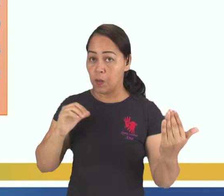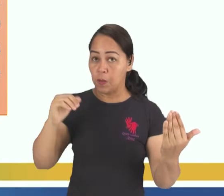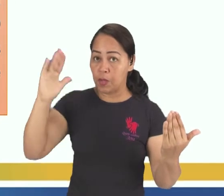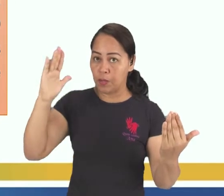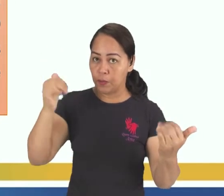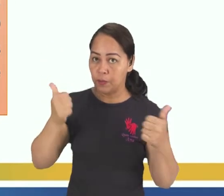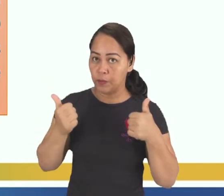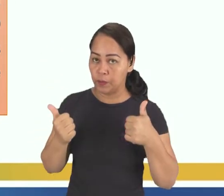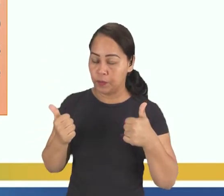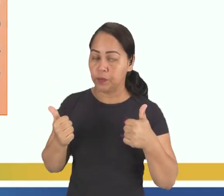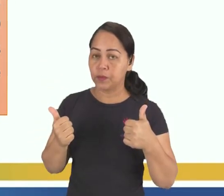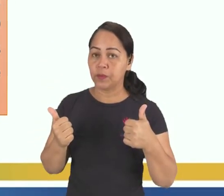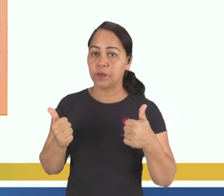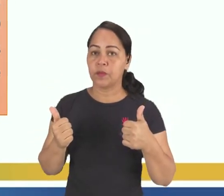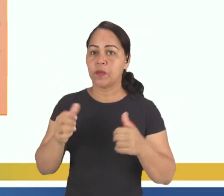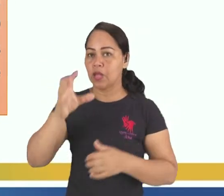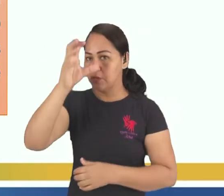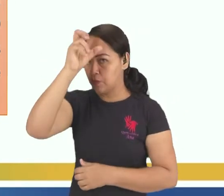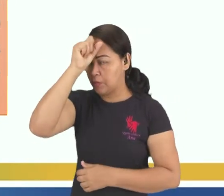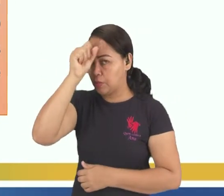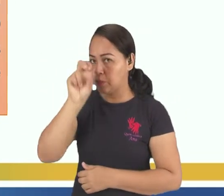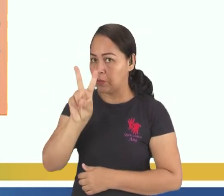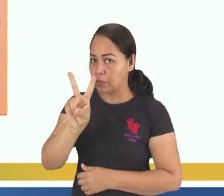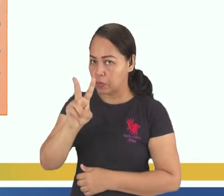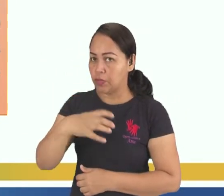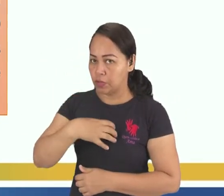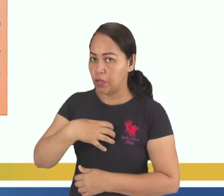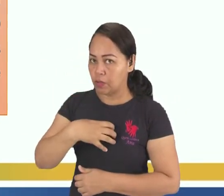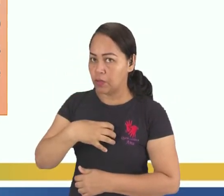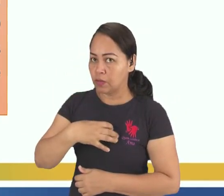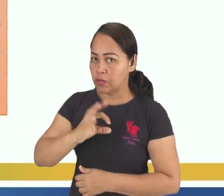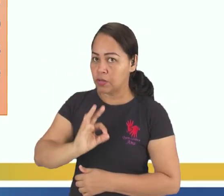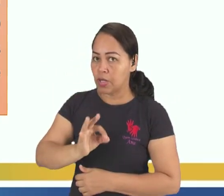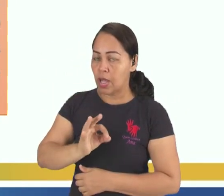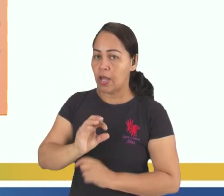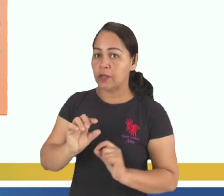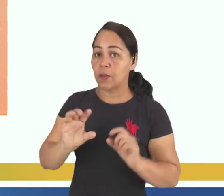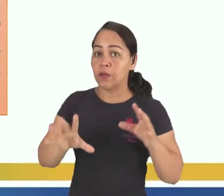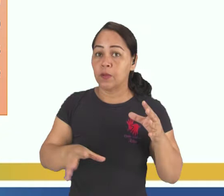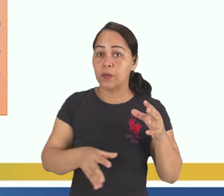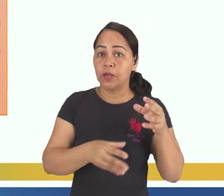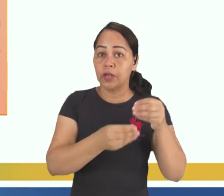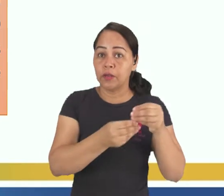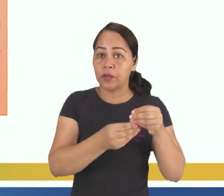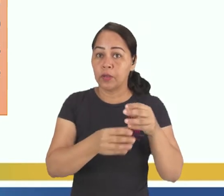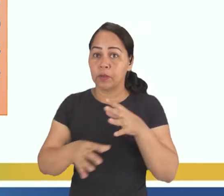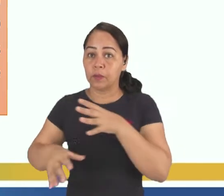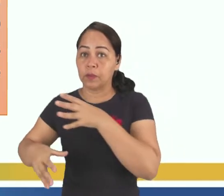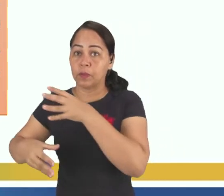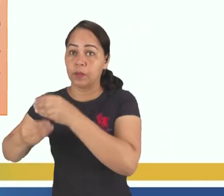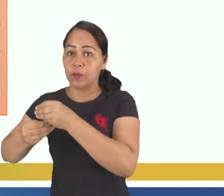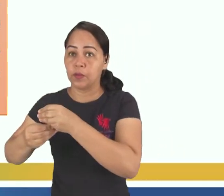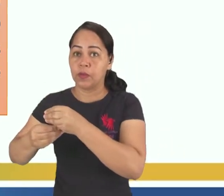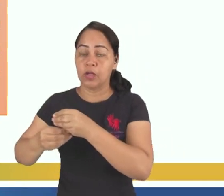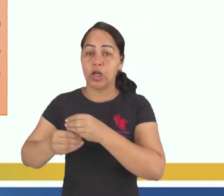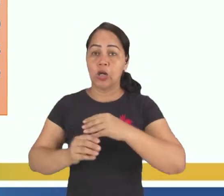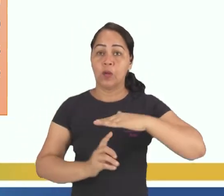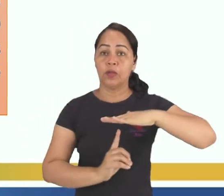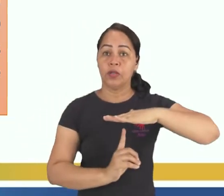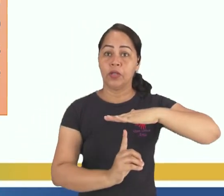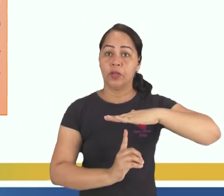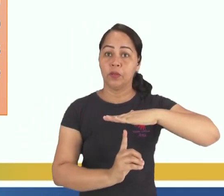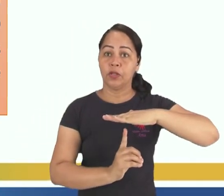aulas, aprendeu duas formas. A primeira, eu posso reduzir os denominadores ao